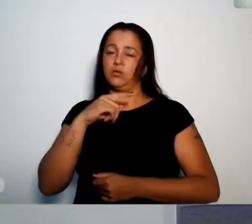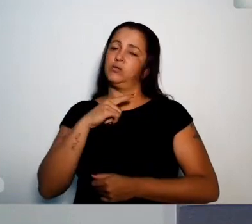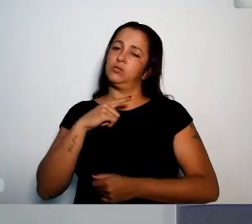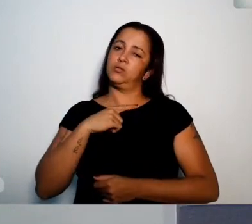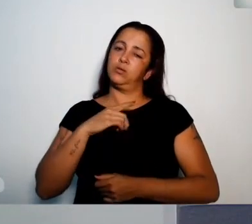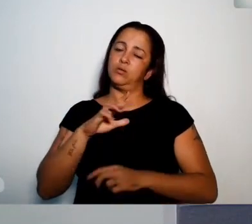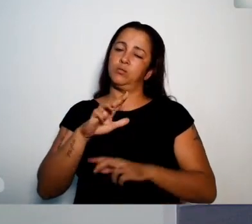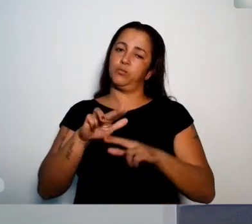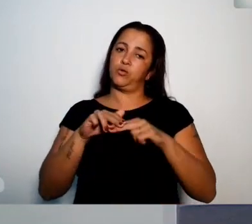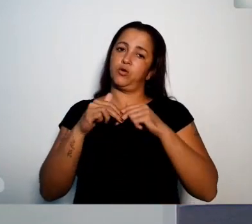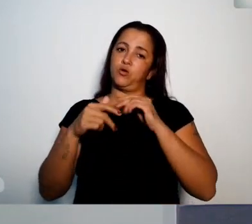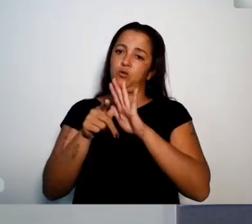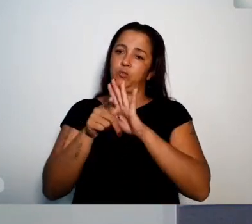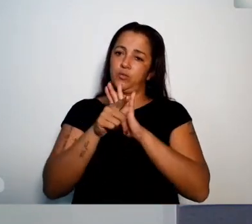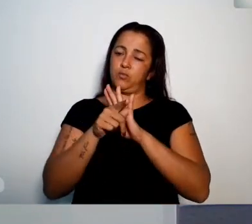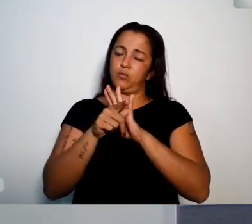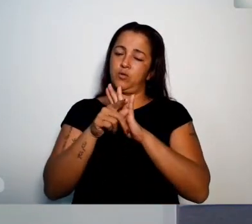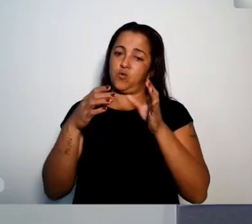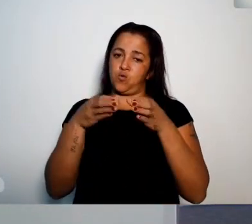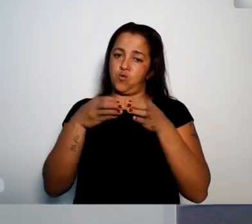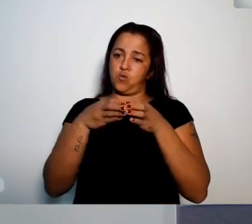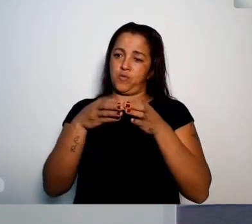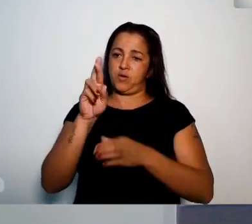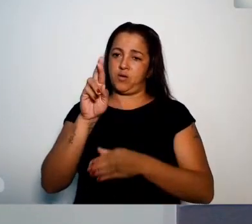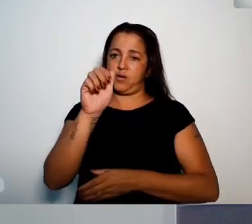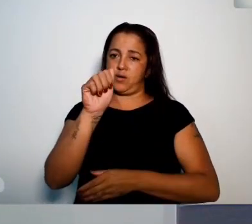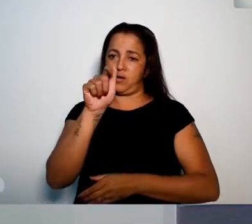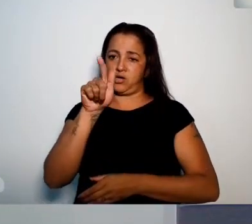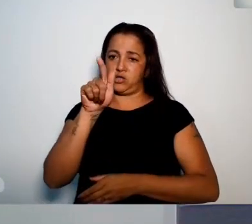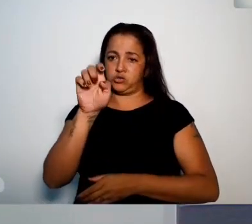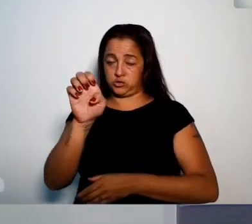Reage Botucatu, que esse grupo